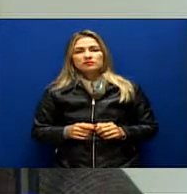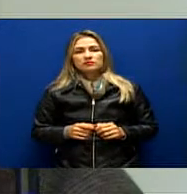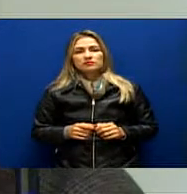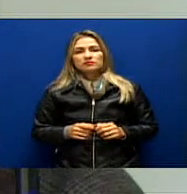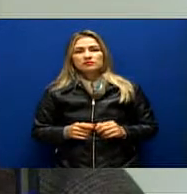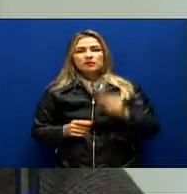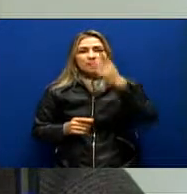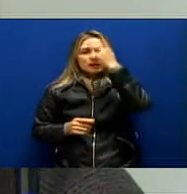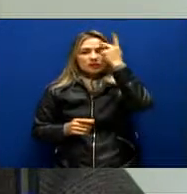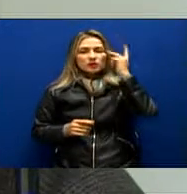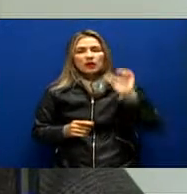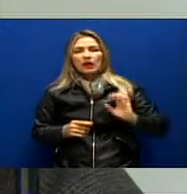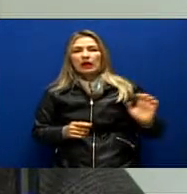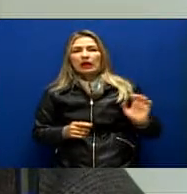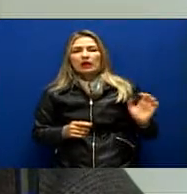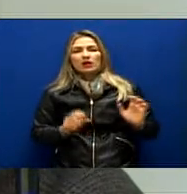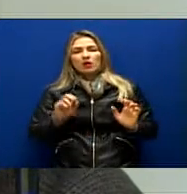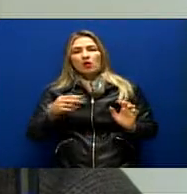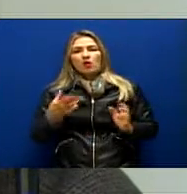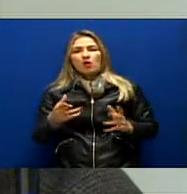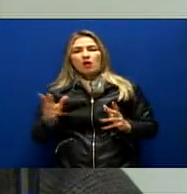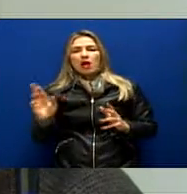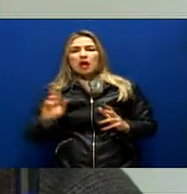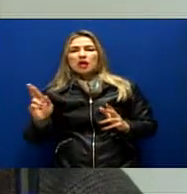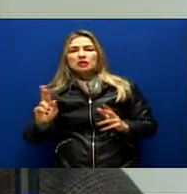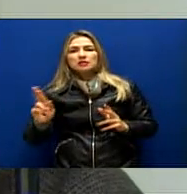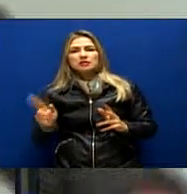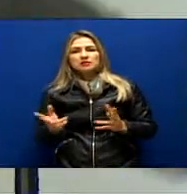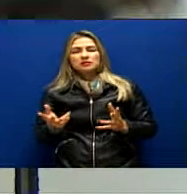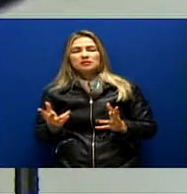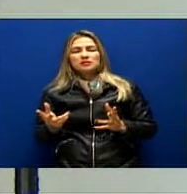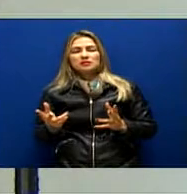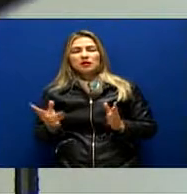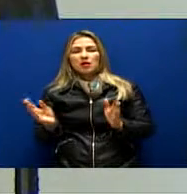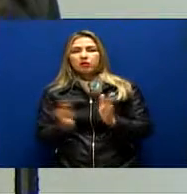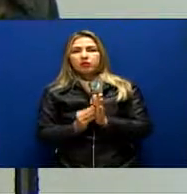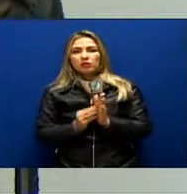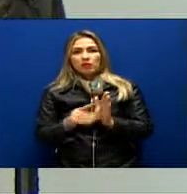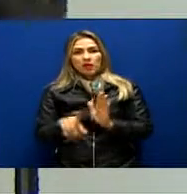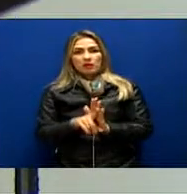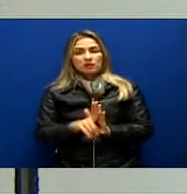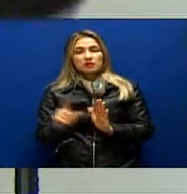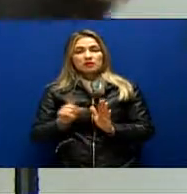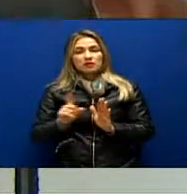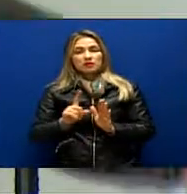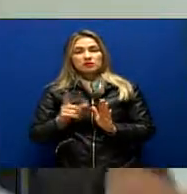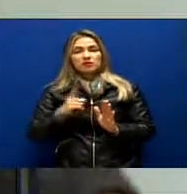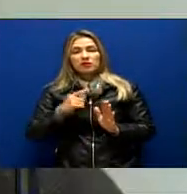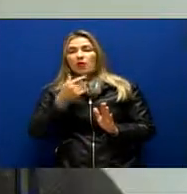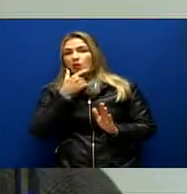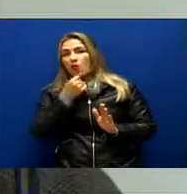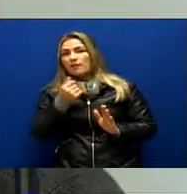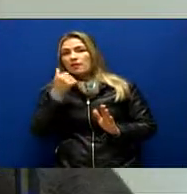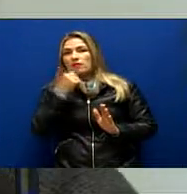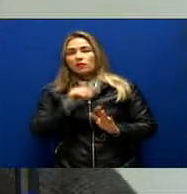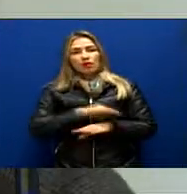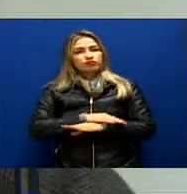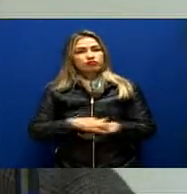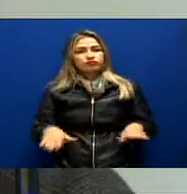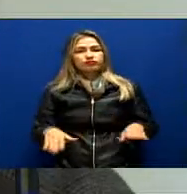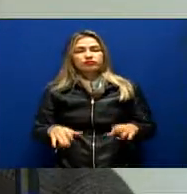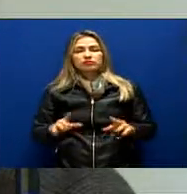cidadão gay, nem o cidadão evangélico na Constituição. Existe o cidadão e a cidadã.